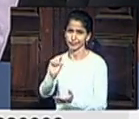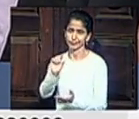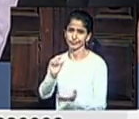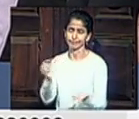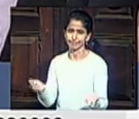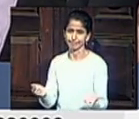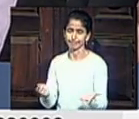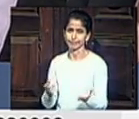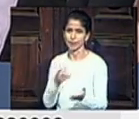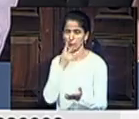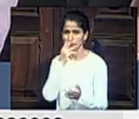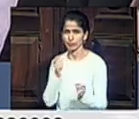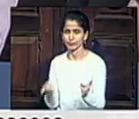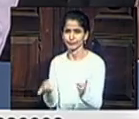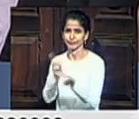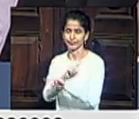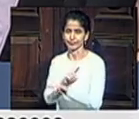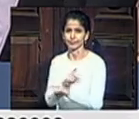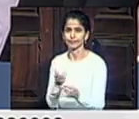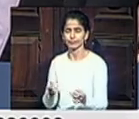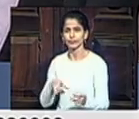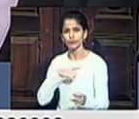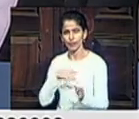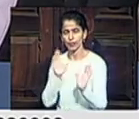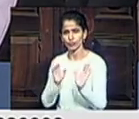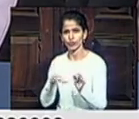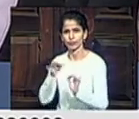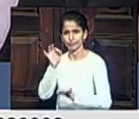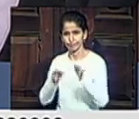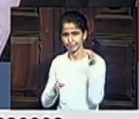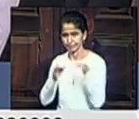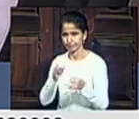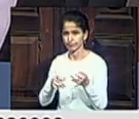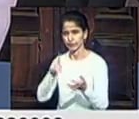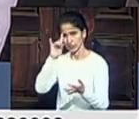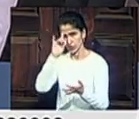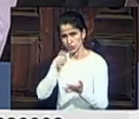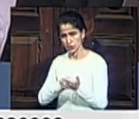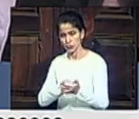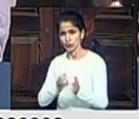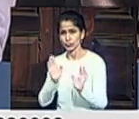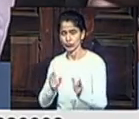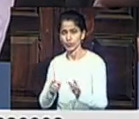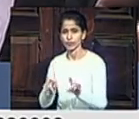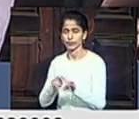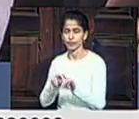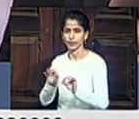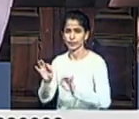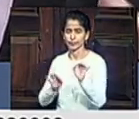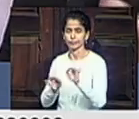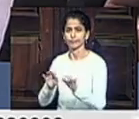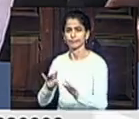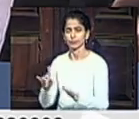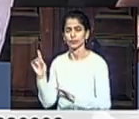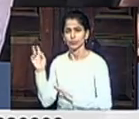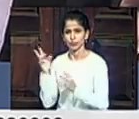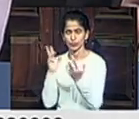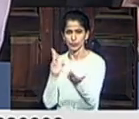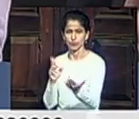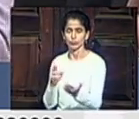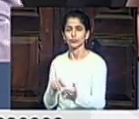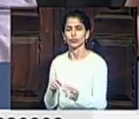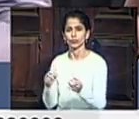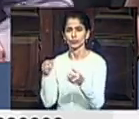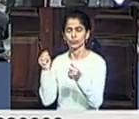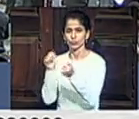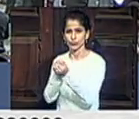ações que foram julgadas, ações de inconstitucionalidade em relação a projetos semelhantes, eu acompanho o parecer do deputado Luiz